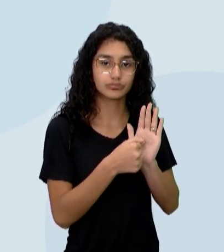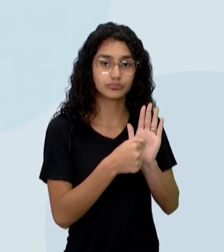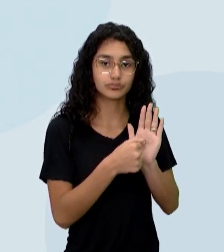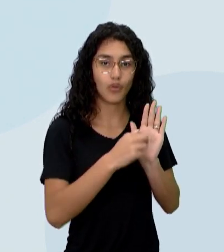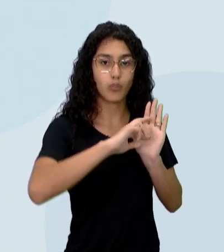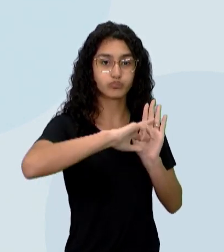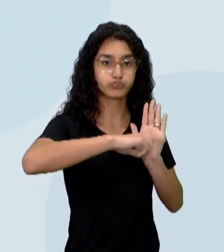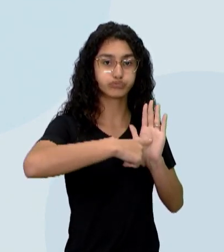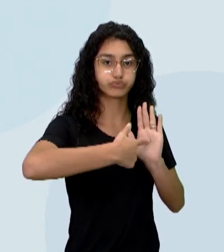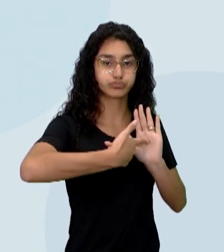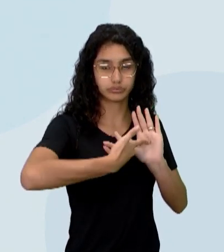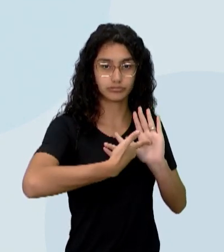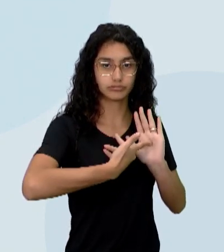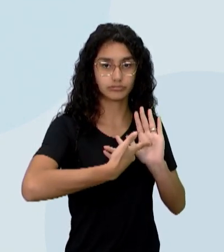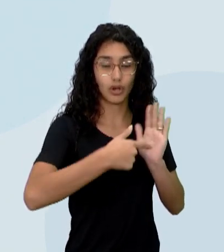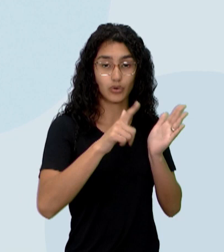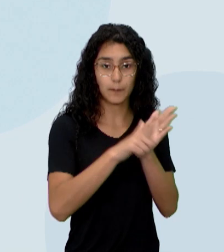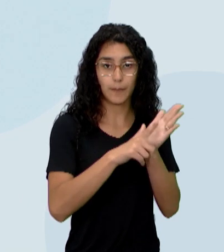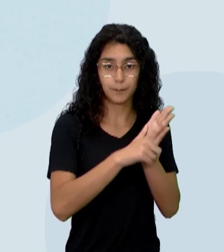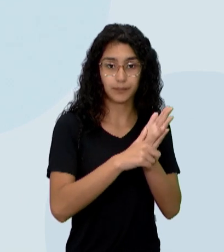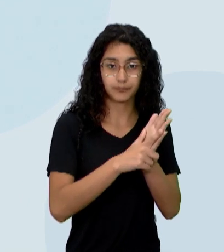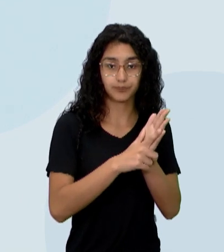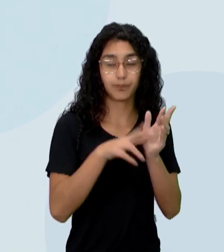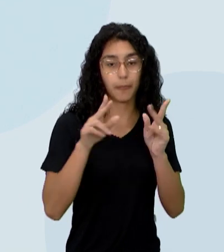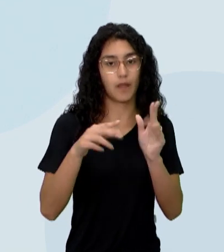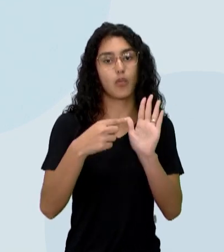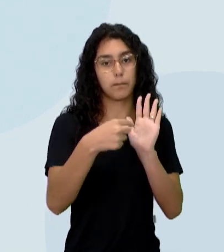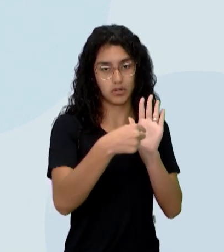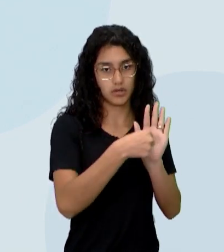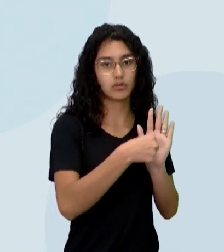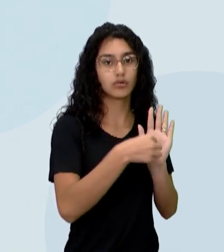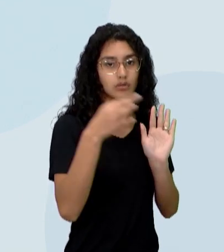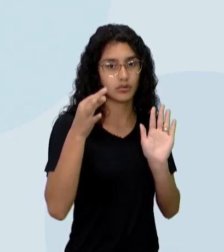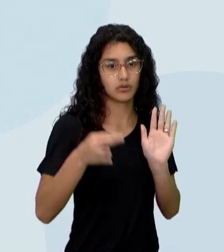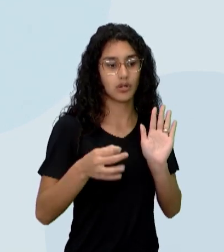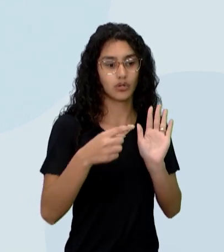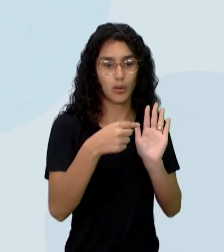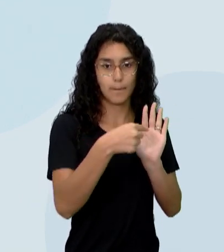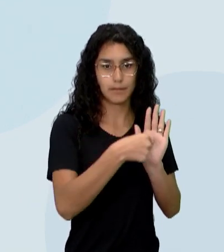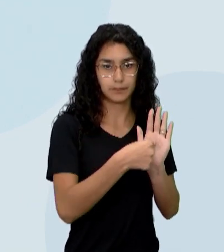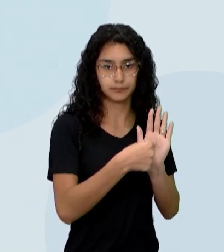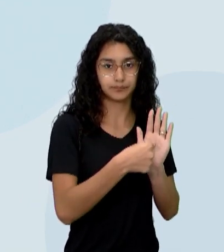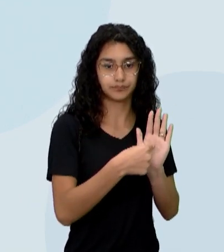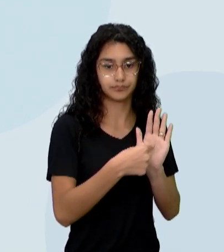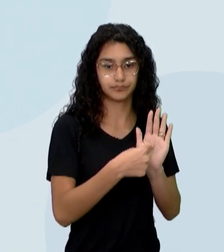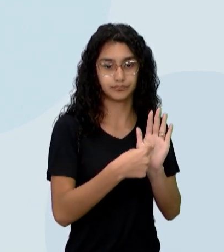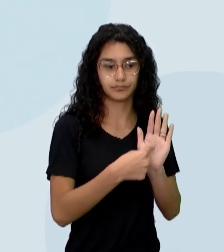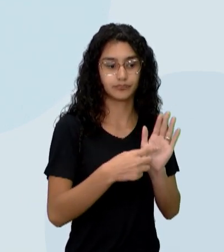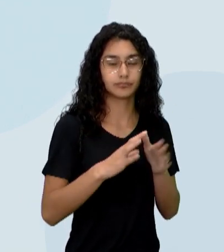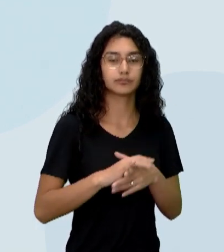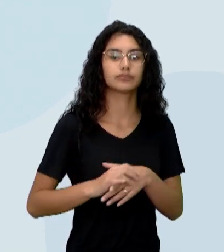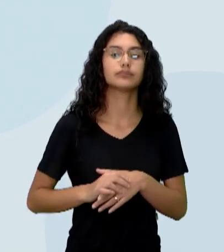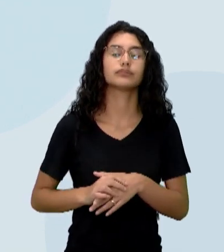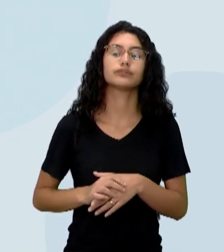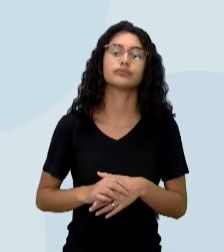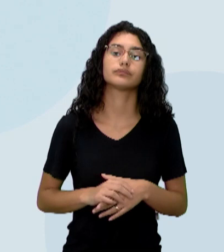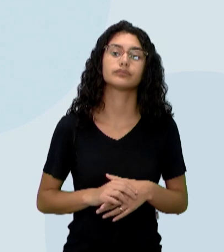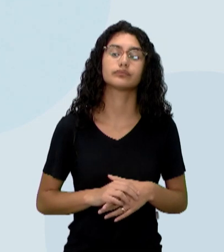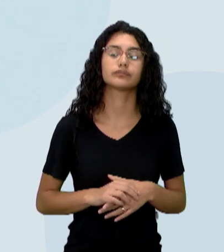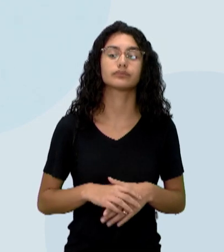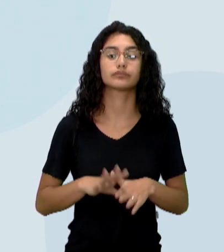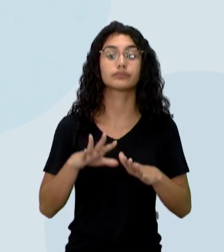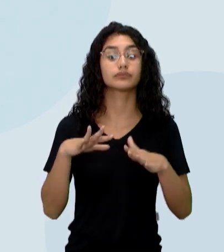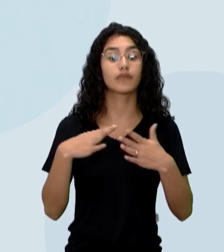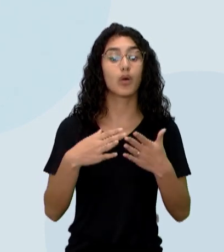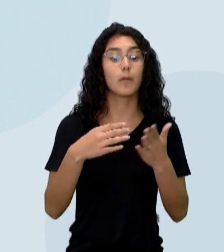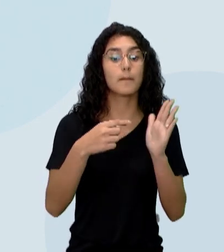de papel. É exatamente o centro da circunferência, né? É bem o centro, é a origem dessa circunferência, né? Então